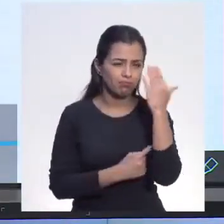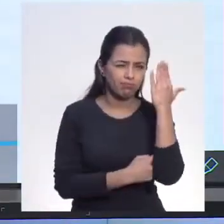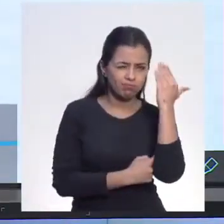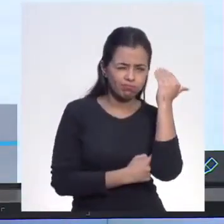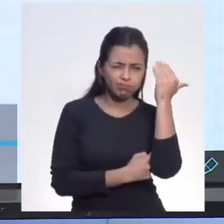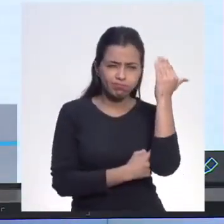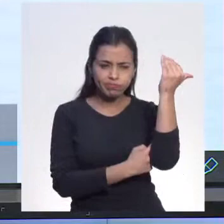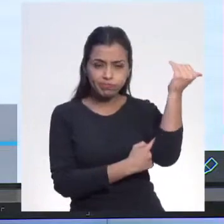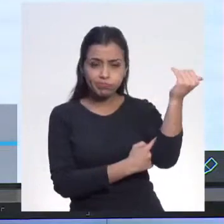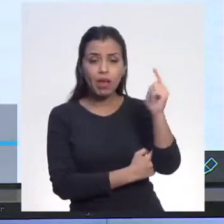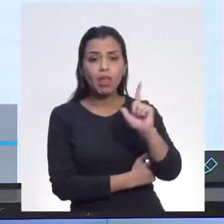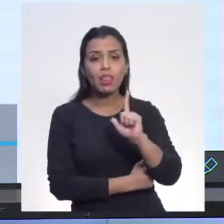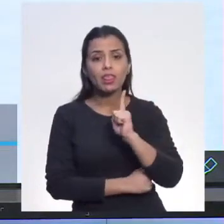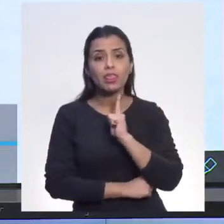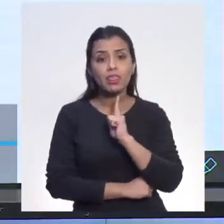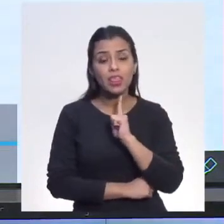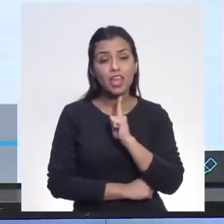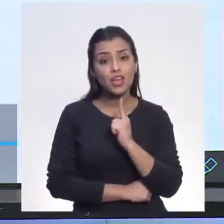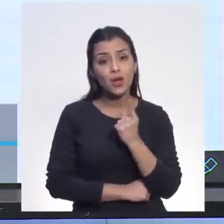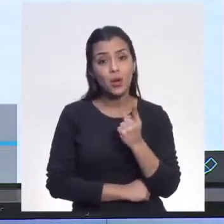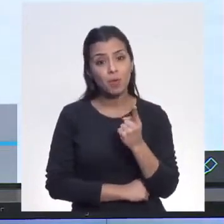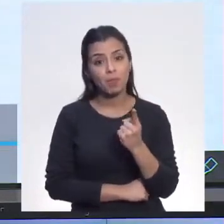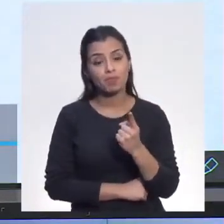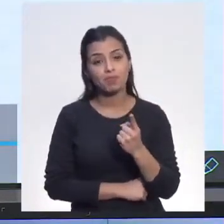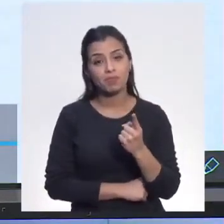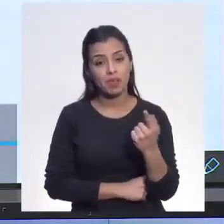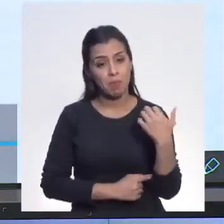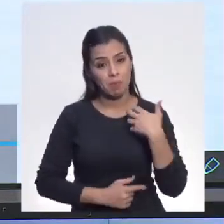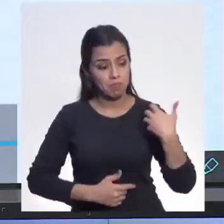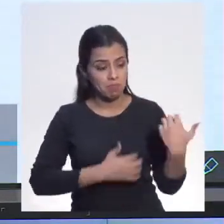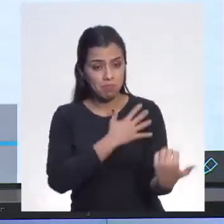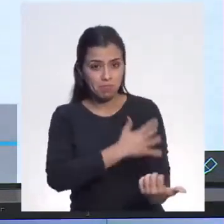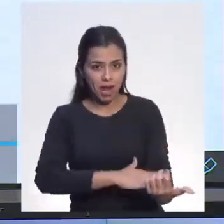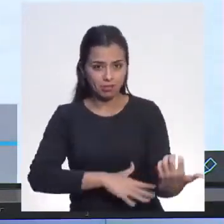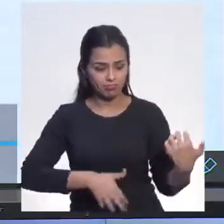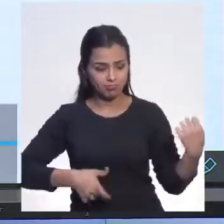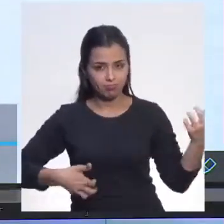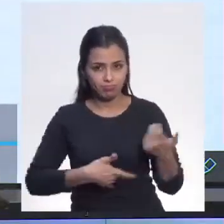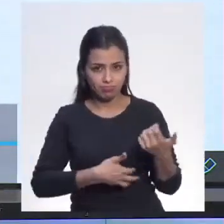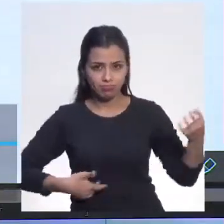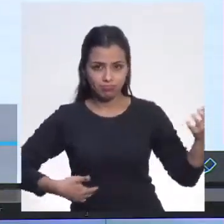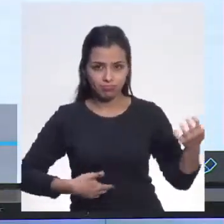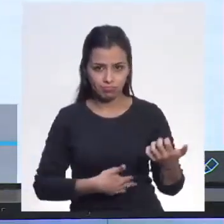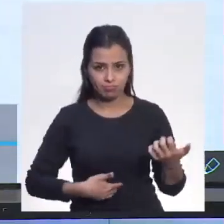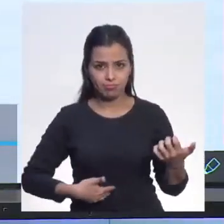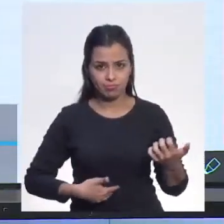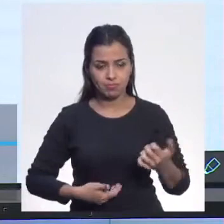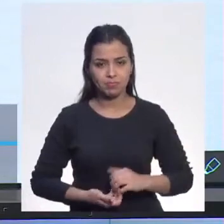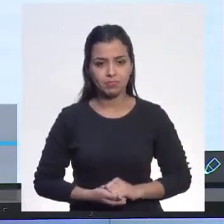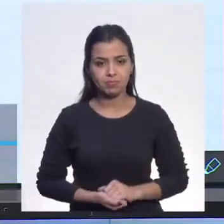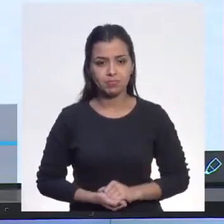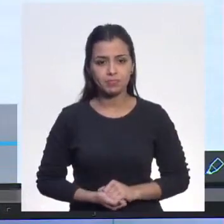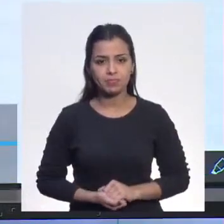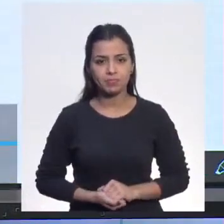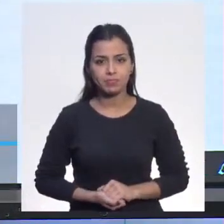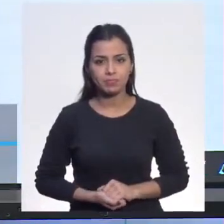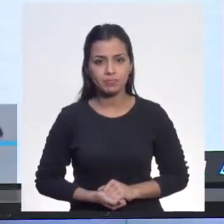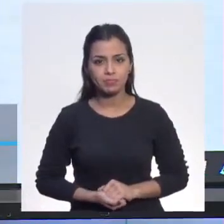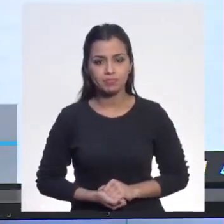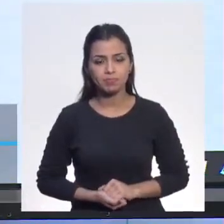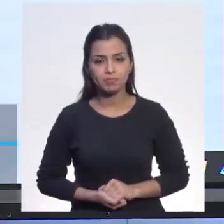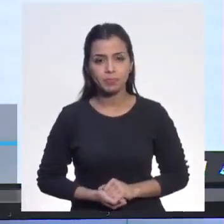guitarrista, criou-se o chamado braço escalopado para uma guitarra. Tá? Justamente por essa questão.